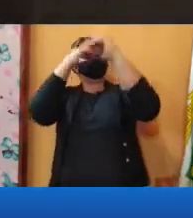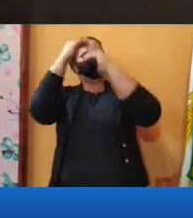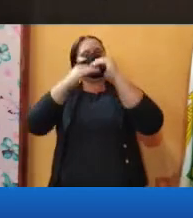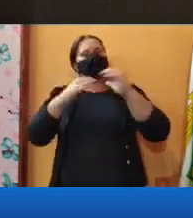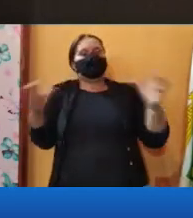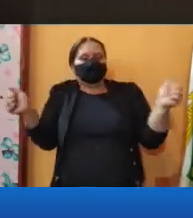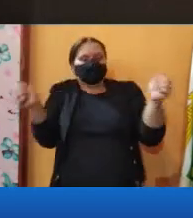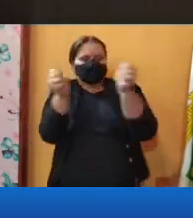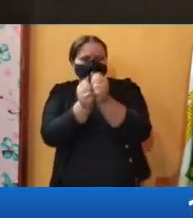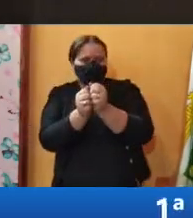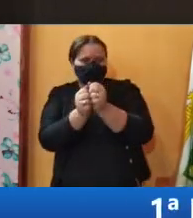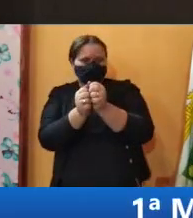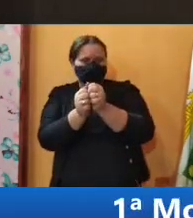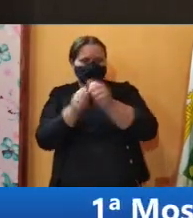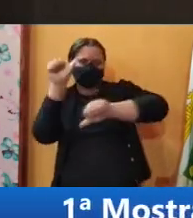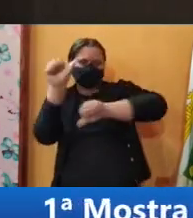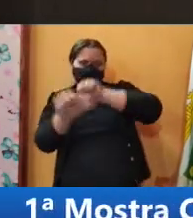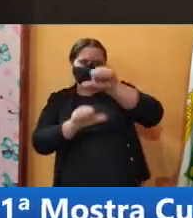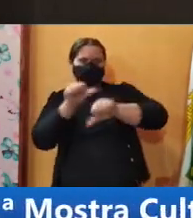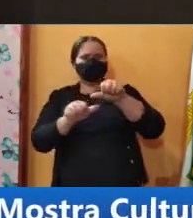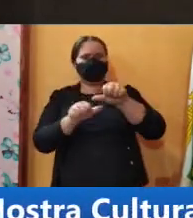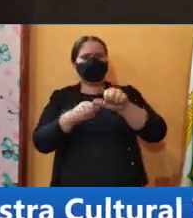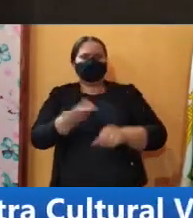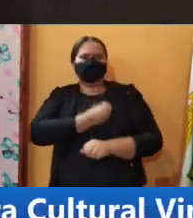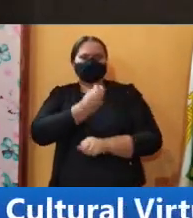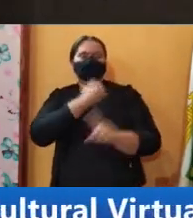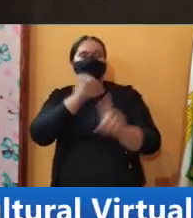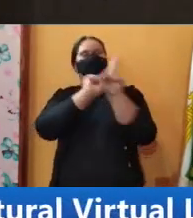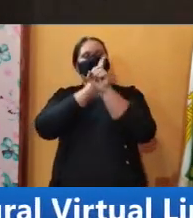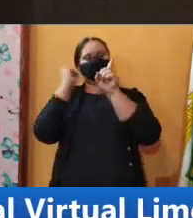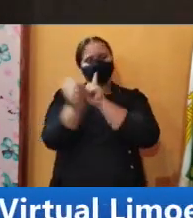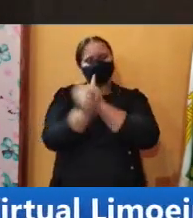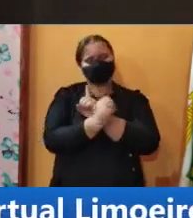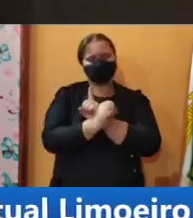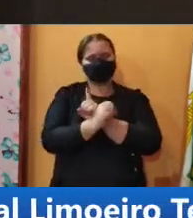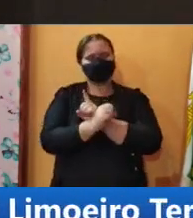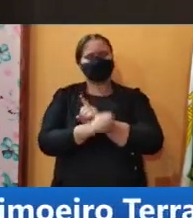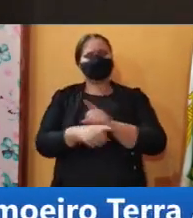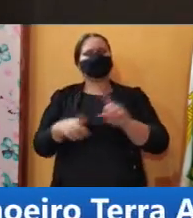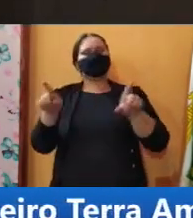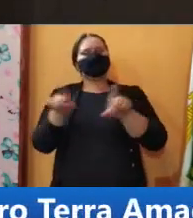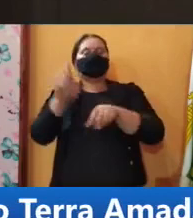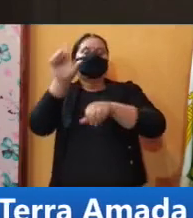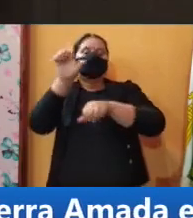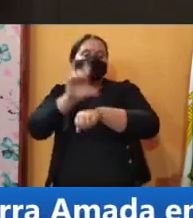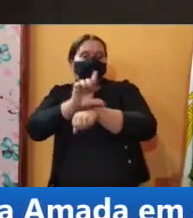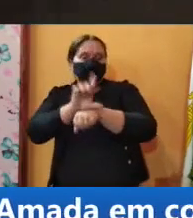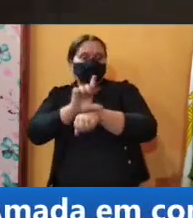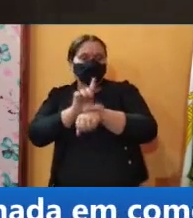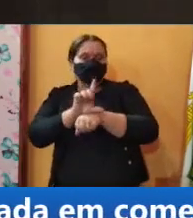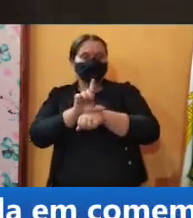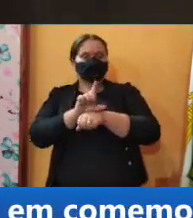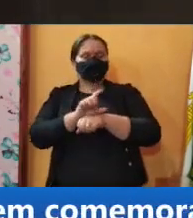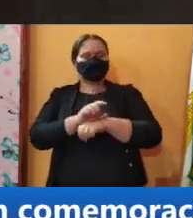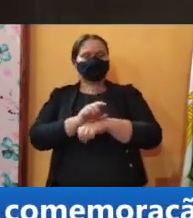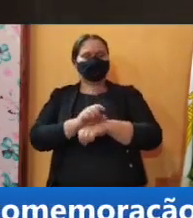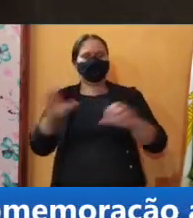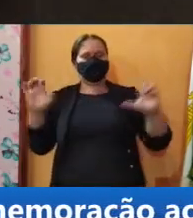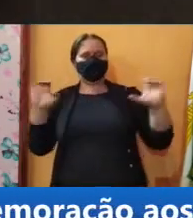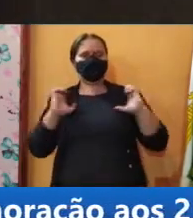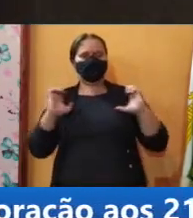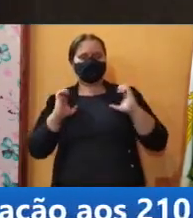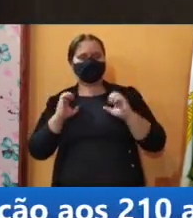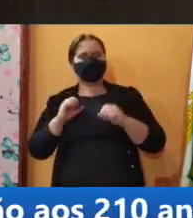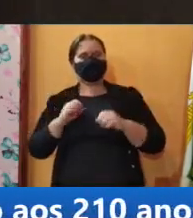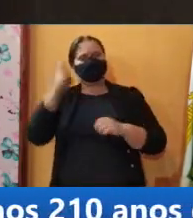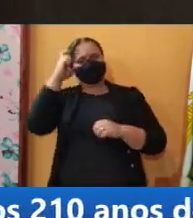tudo isso e ela transforma a nossa sociedade. Limoeiro é uma cidade rica em todos os segmentos